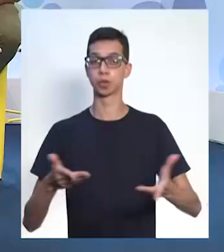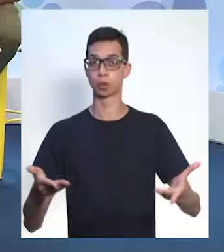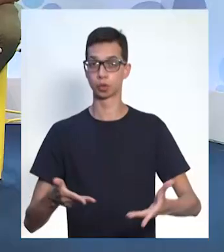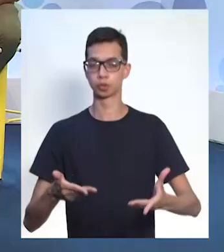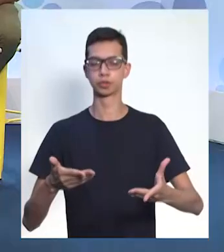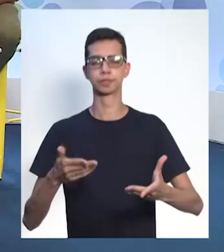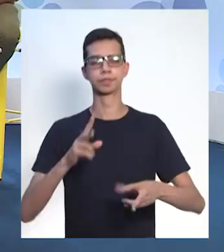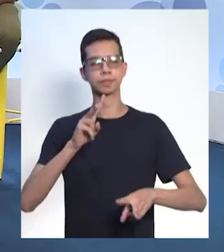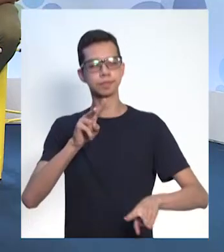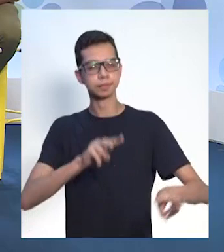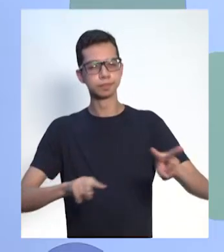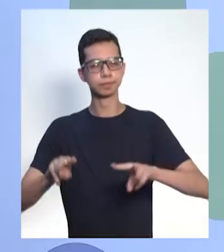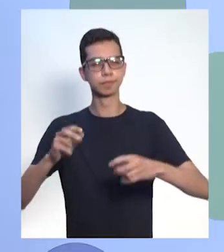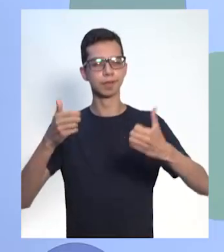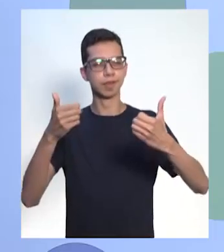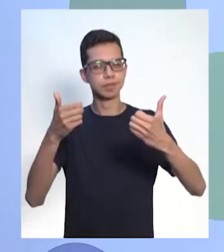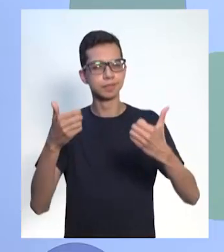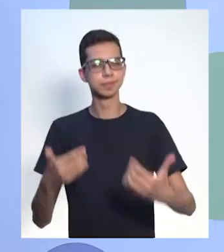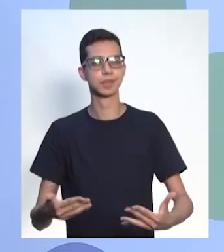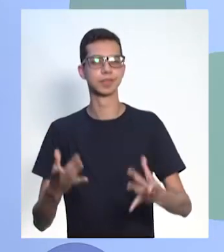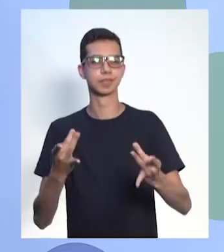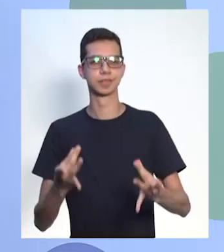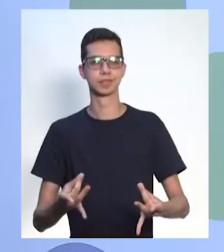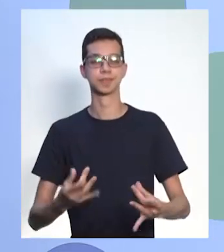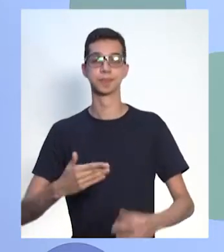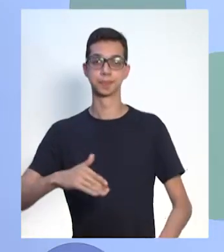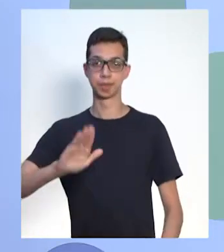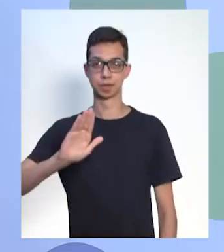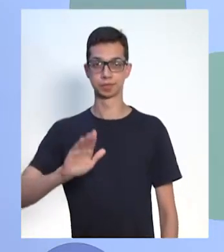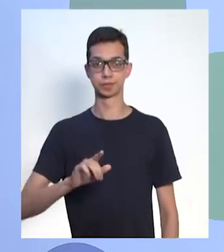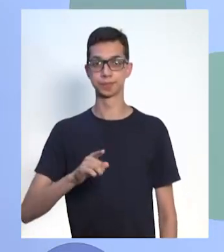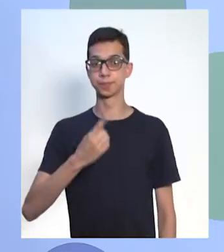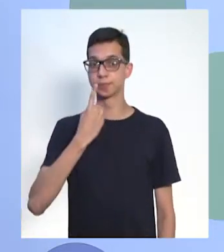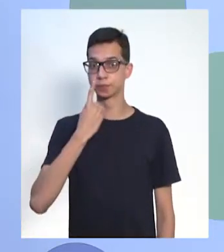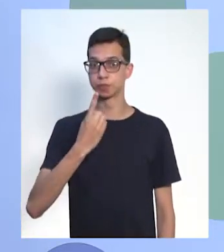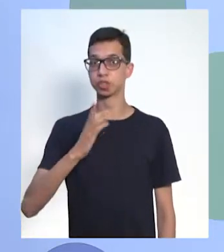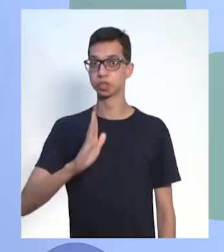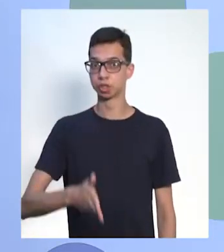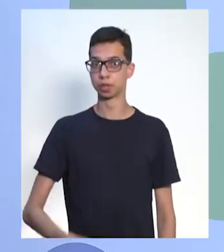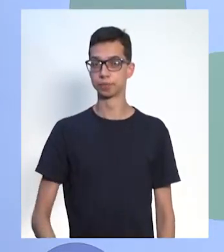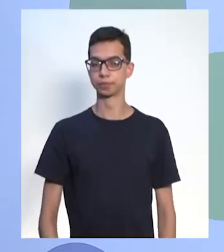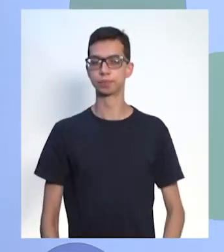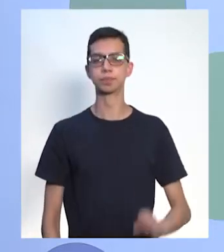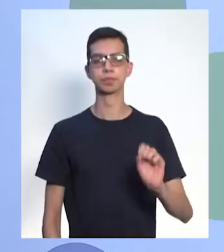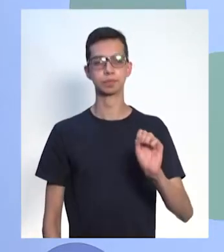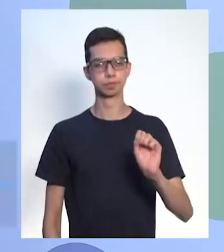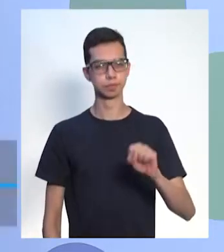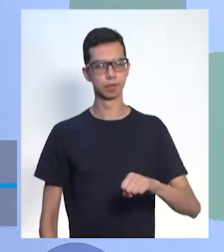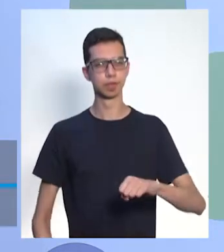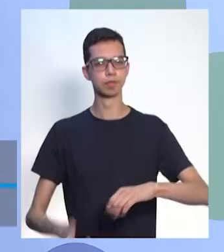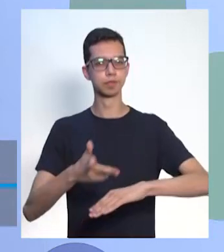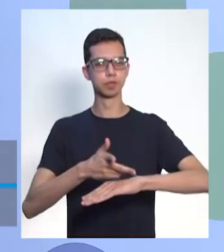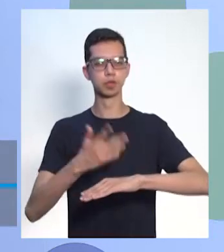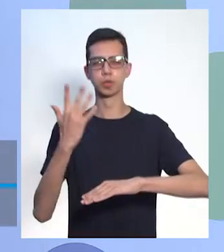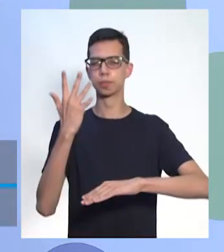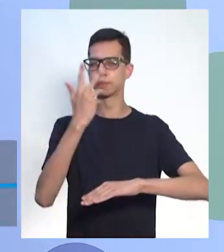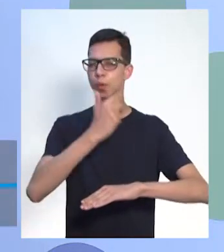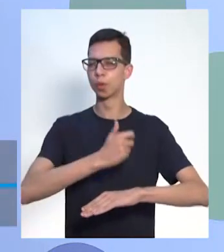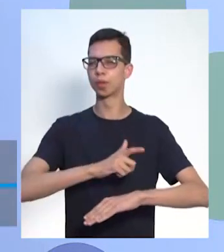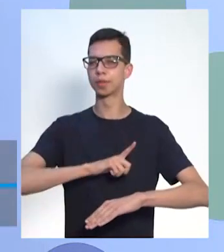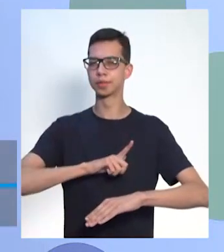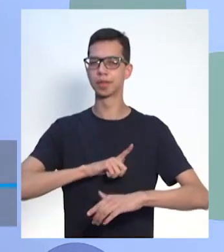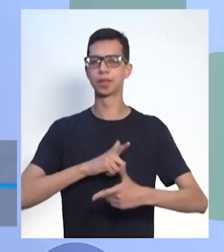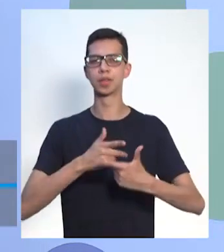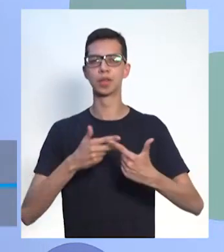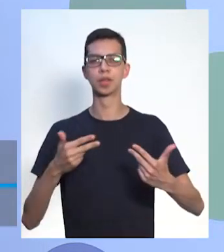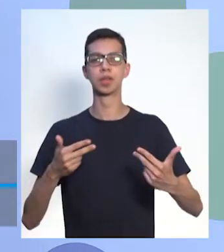aproveitando que a gente já viu, né, Giba? Sim, a gente vê, né? Quando a gente era inocente, né? Aquele vídeo bonito, fazendo experimentos. Relembrar, né?